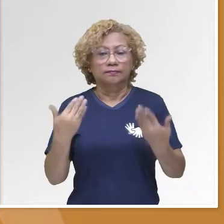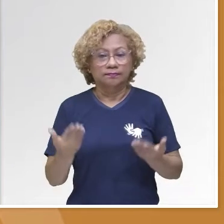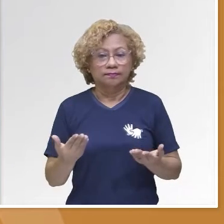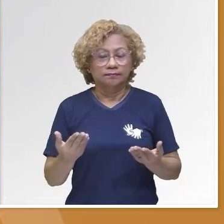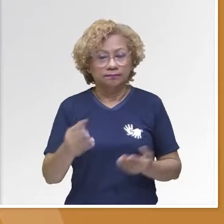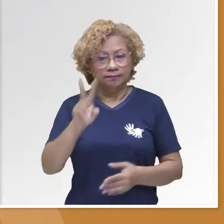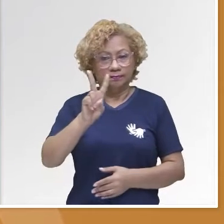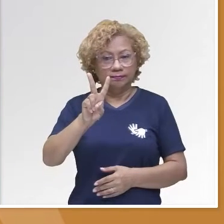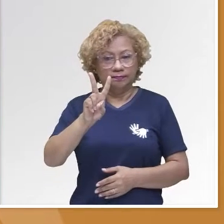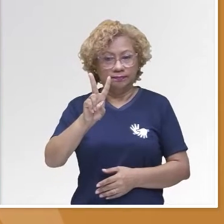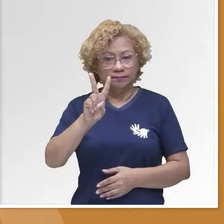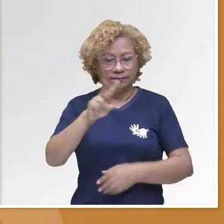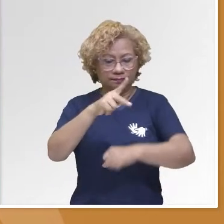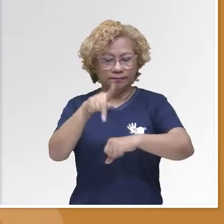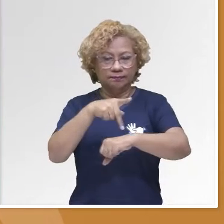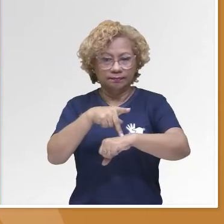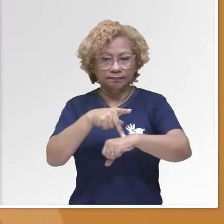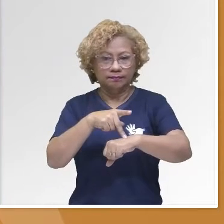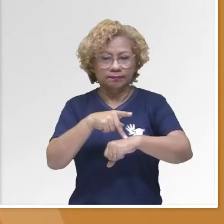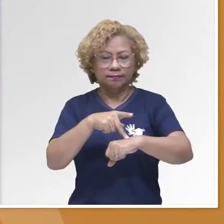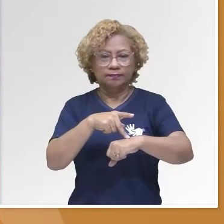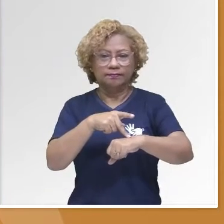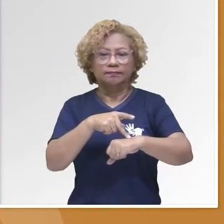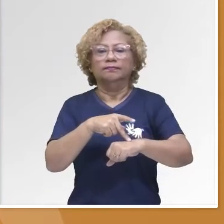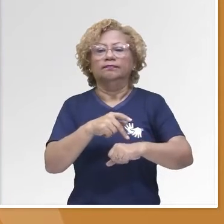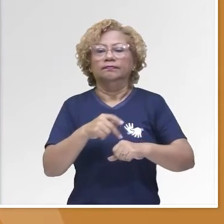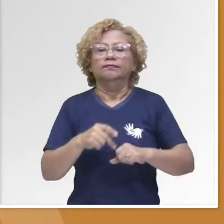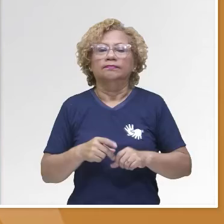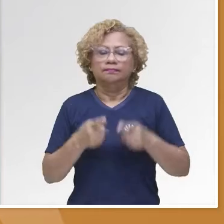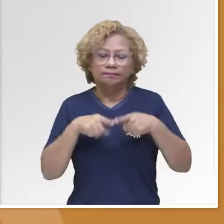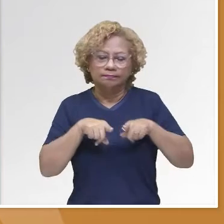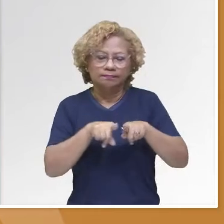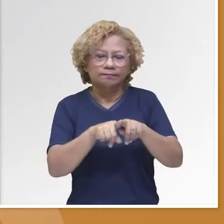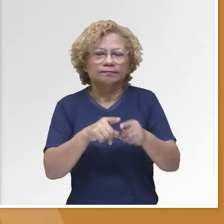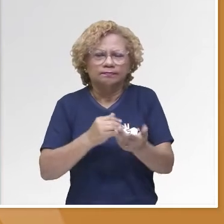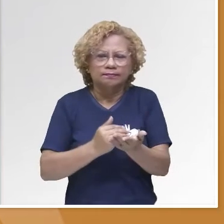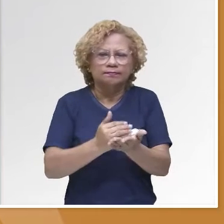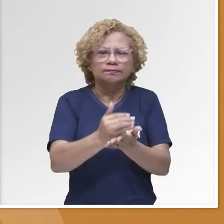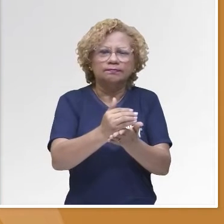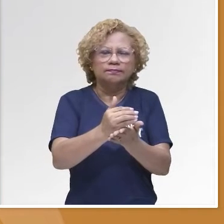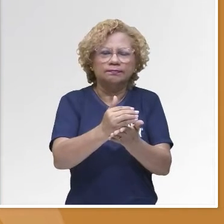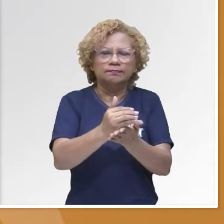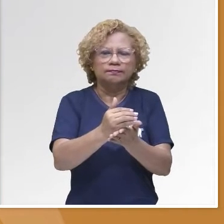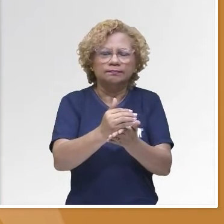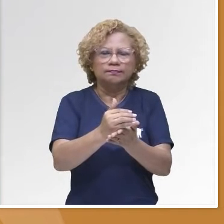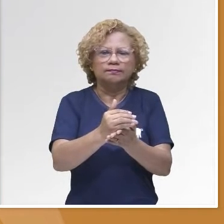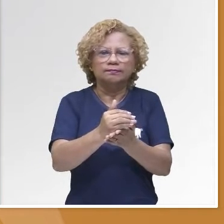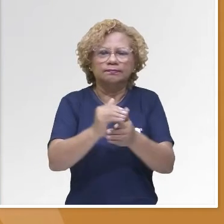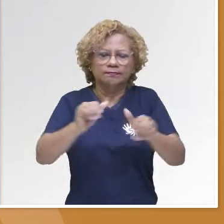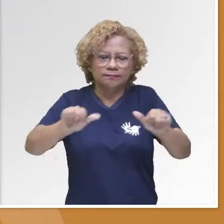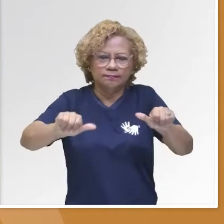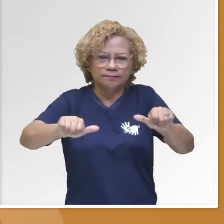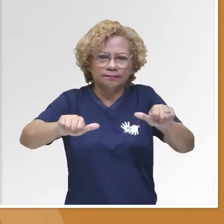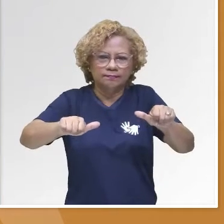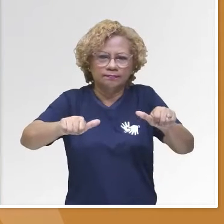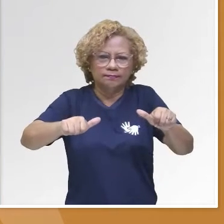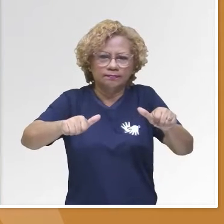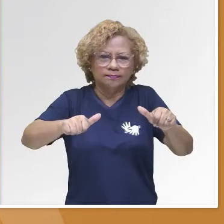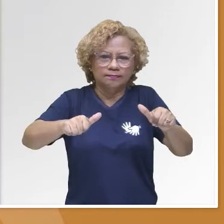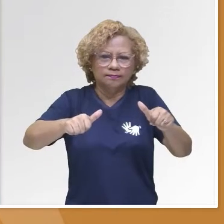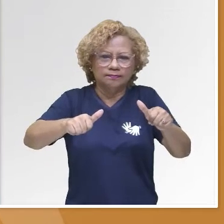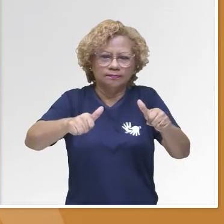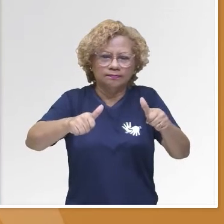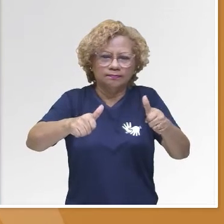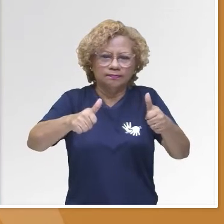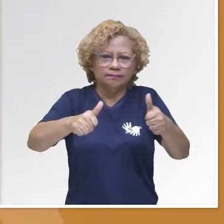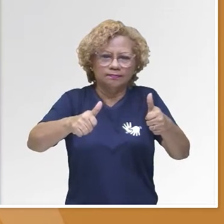eles começam a se desenvolver, começam a se juntar para verificar a sua parte comercial, a sua parte econômica, vai ser